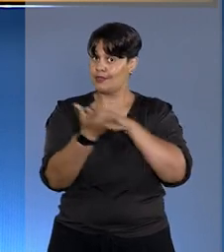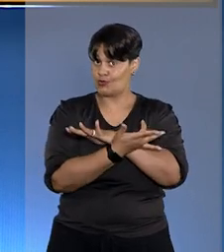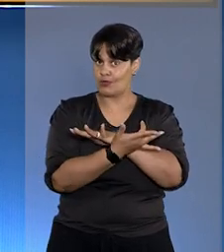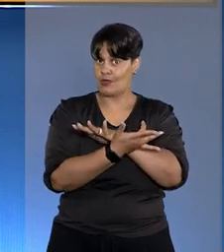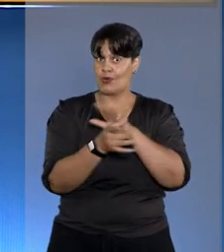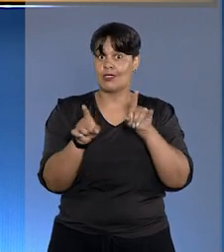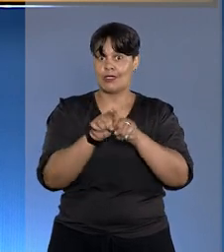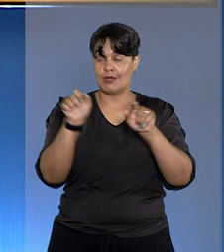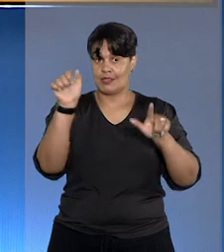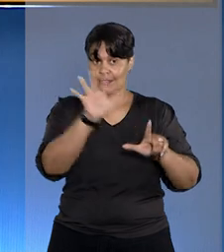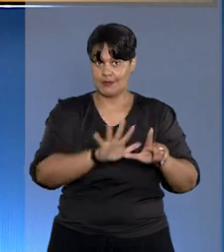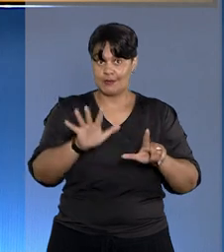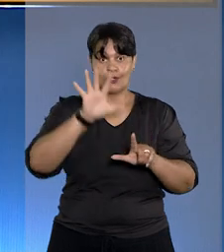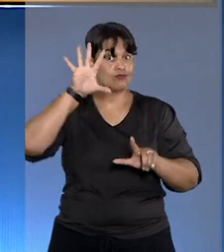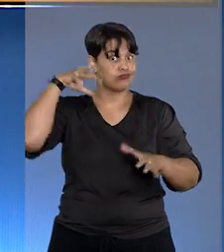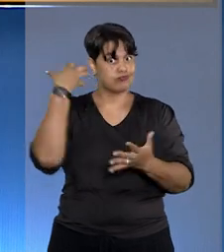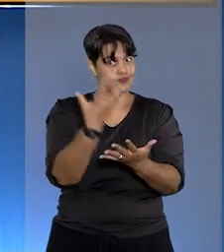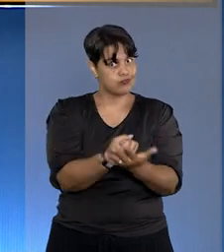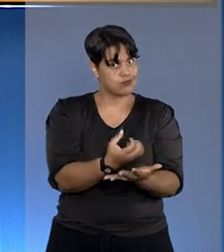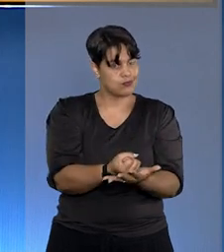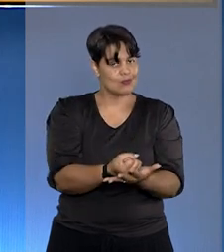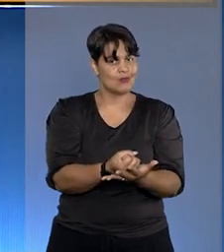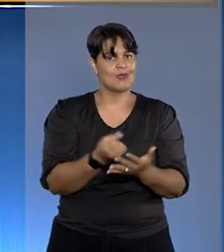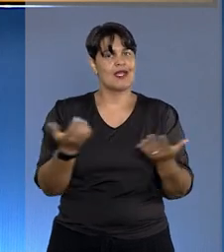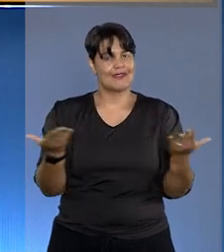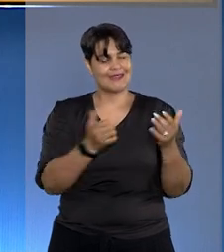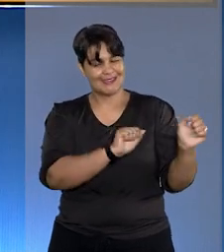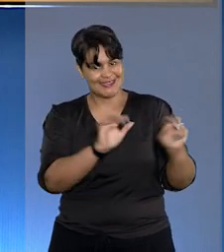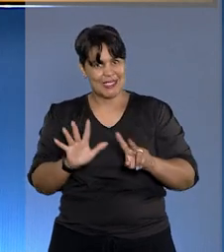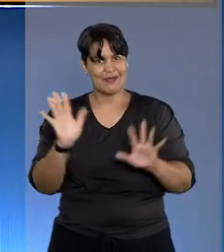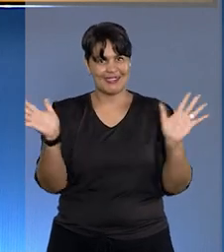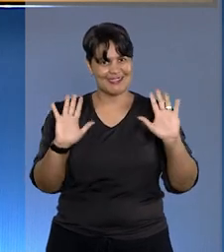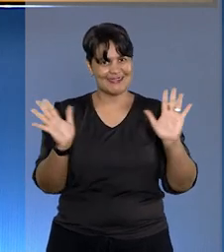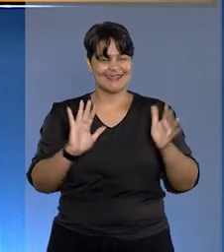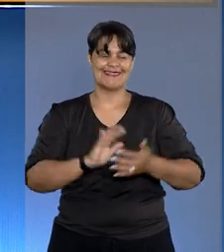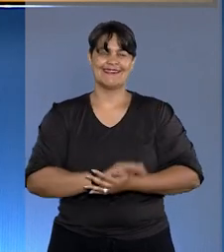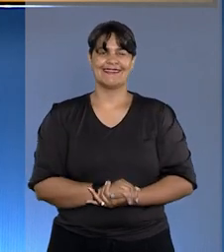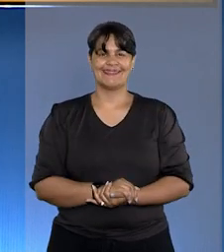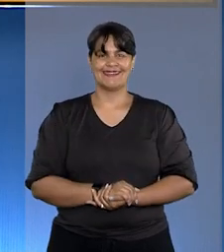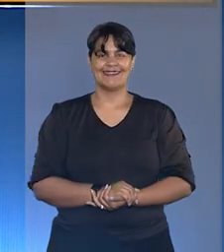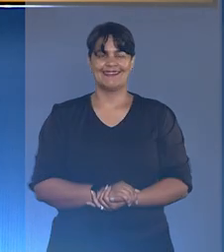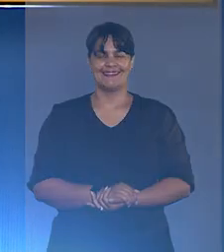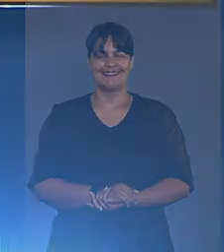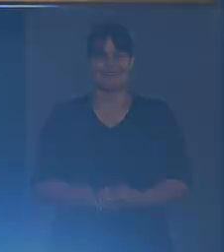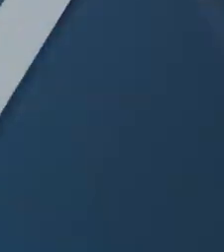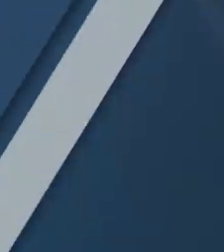sociais e nas plataformas de podcast. A gente volta semana que vem. Tchau, tchau!